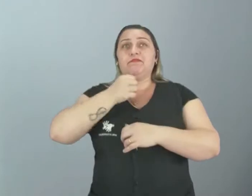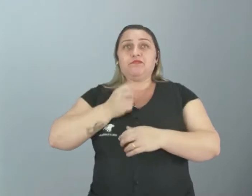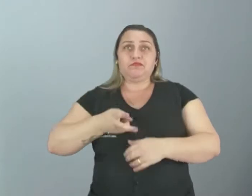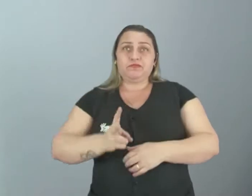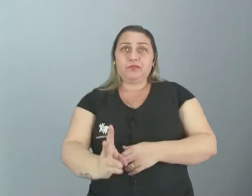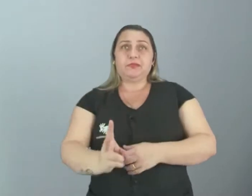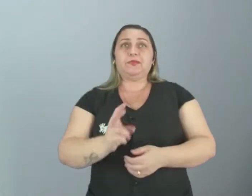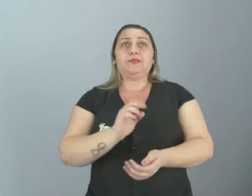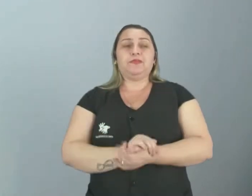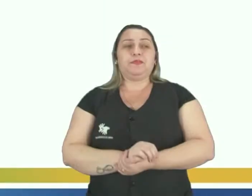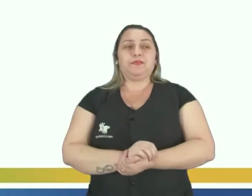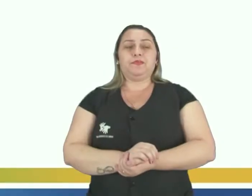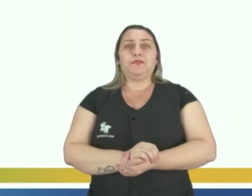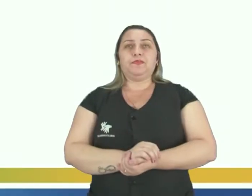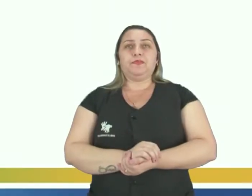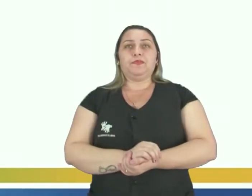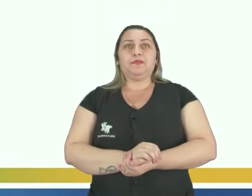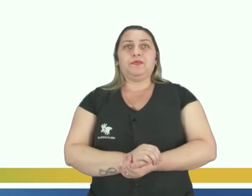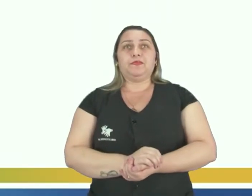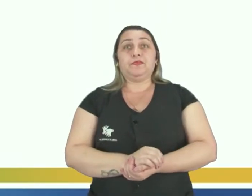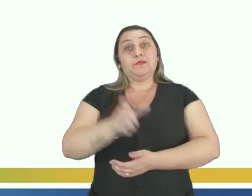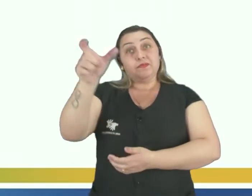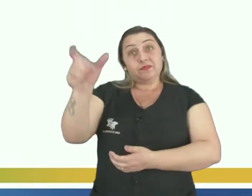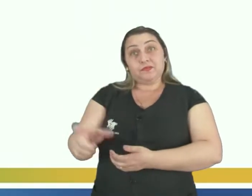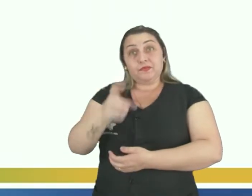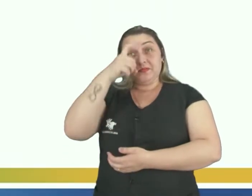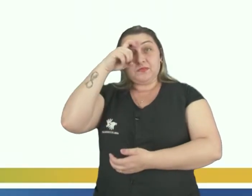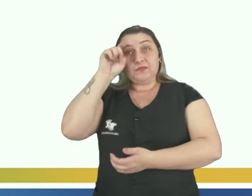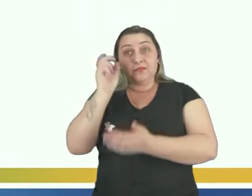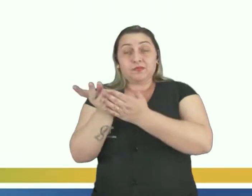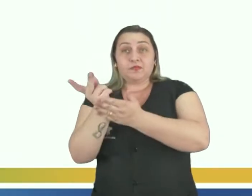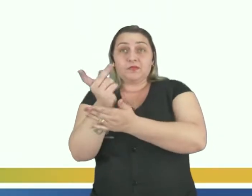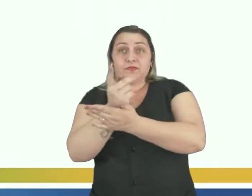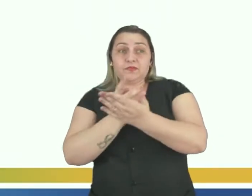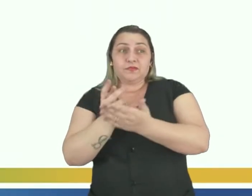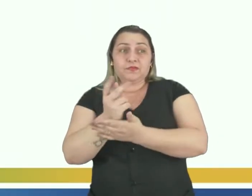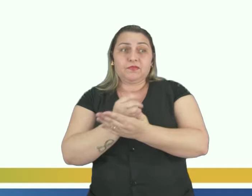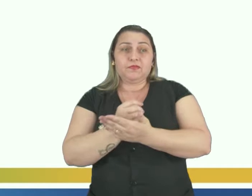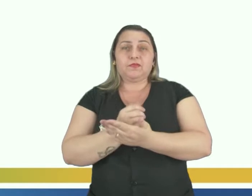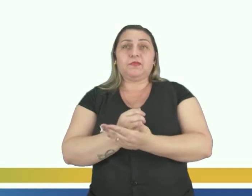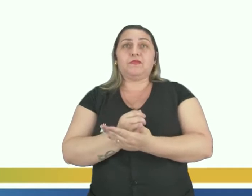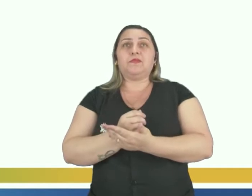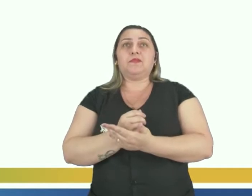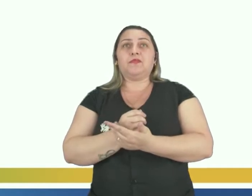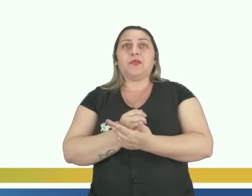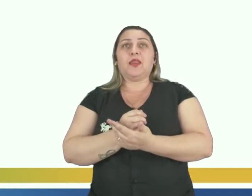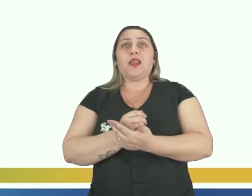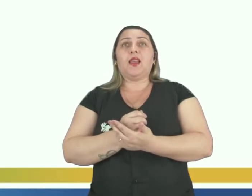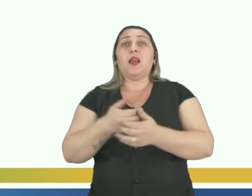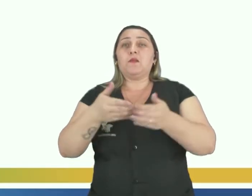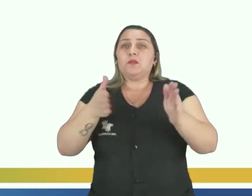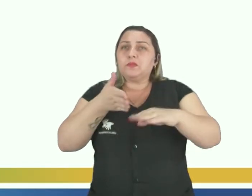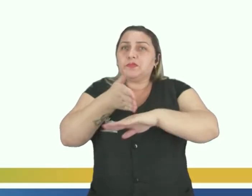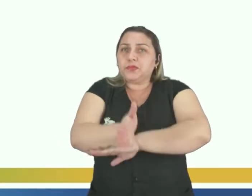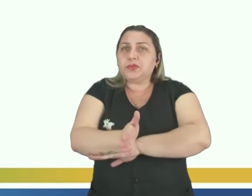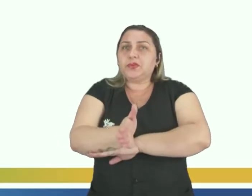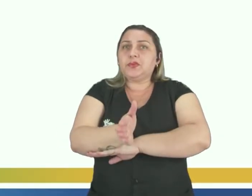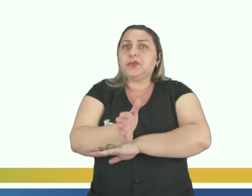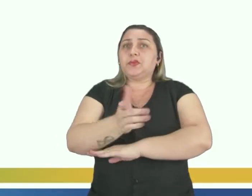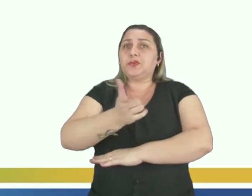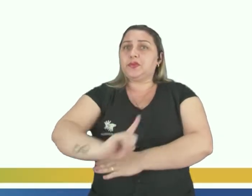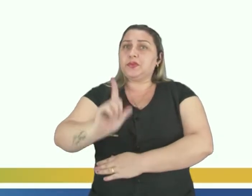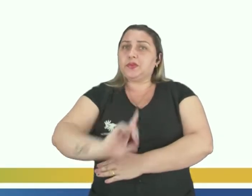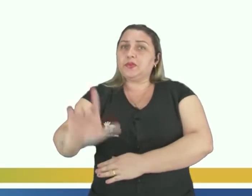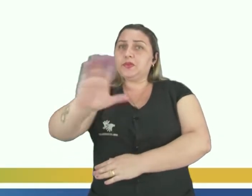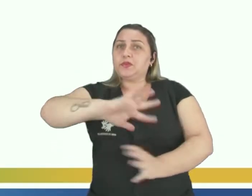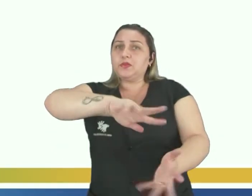Continuando a entrevista, o entrevistador pergunta ao entrevistado: os gibis são uma porta de entrada para o universo